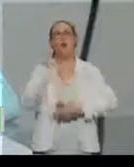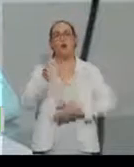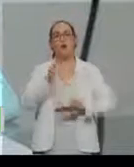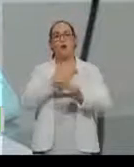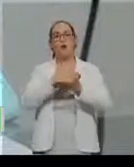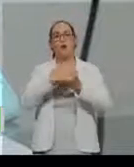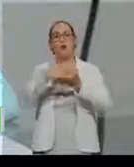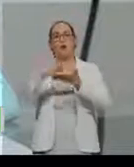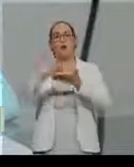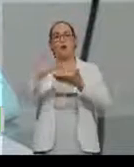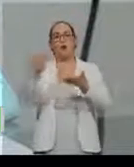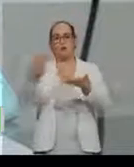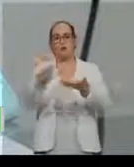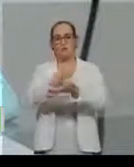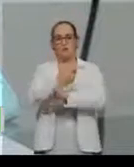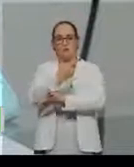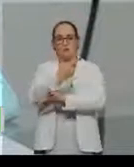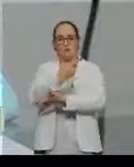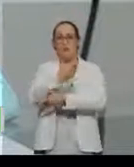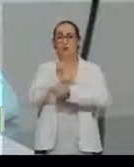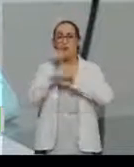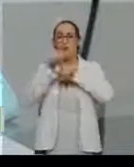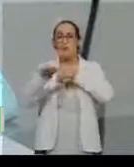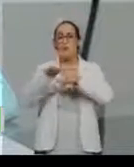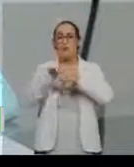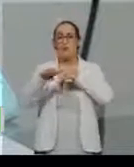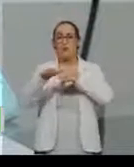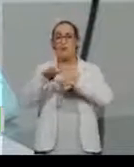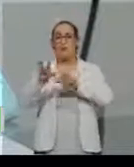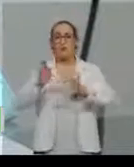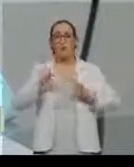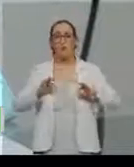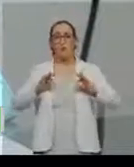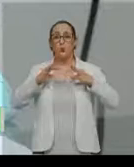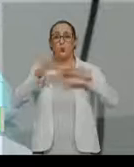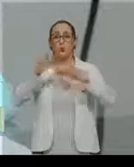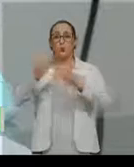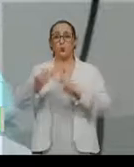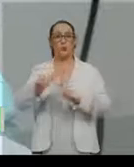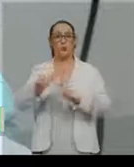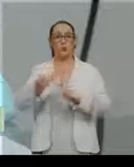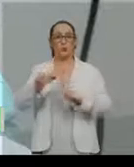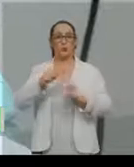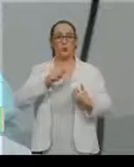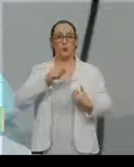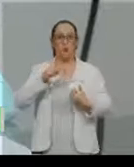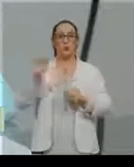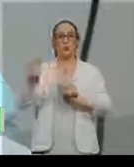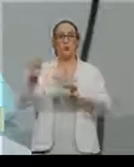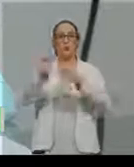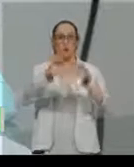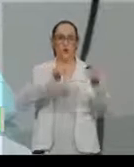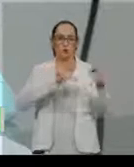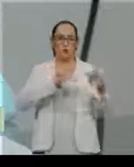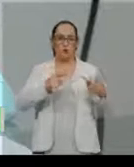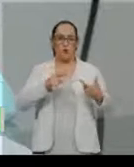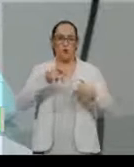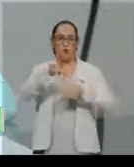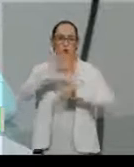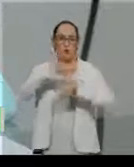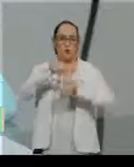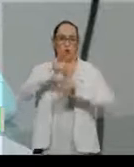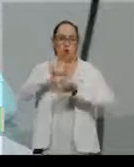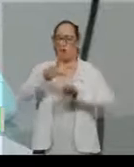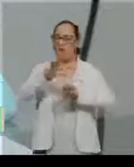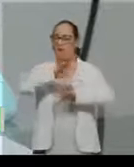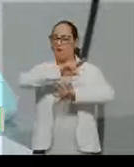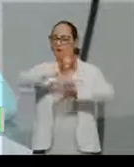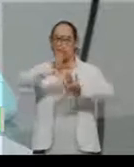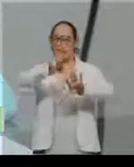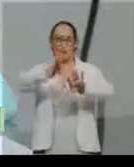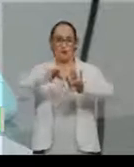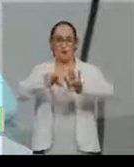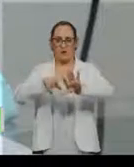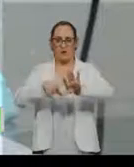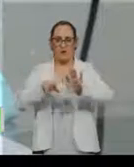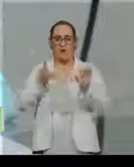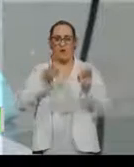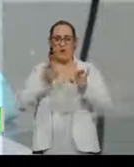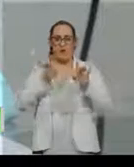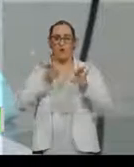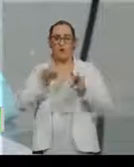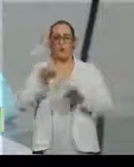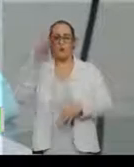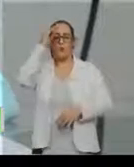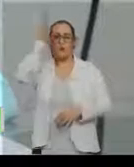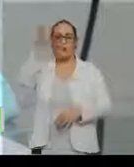E é um movimento que não acontece só no Brasil, a gente tem esse crescimento em outros lugares também, e Vargas, estando